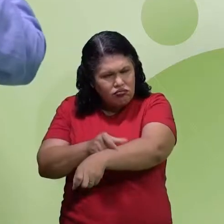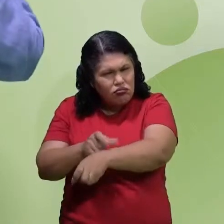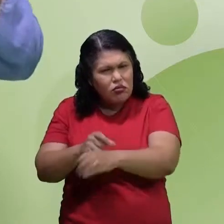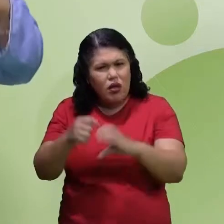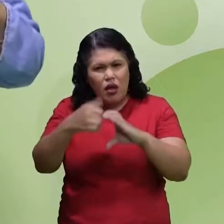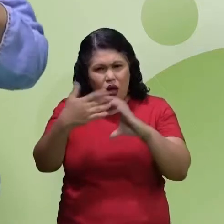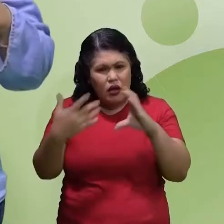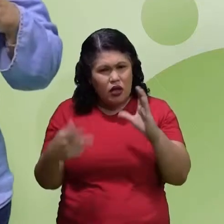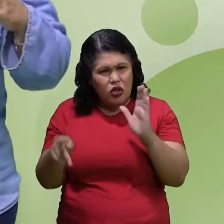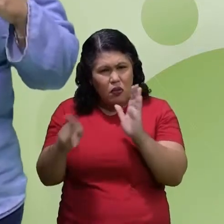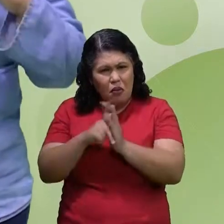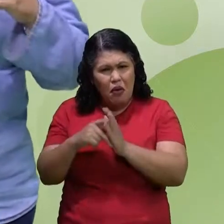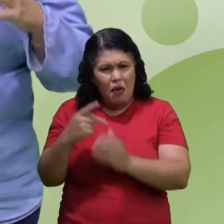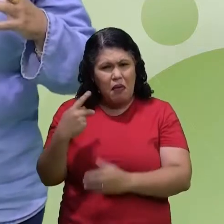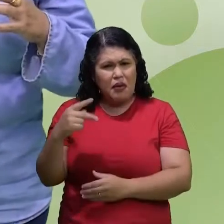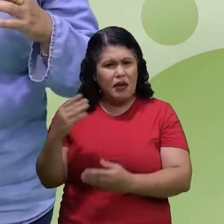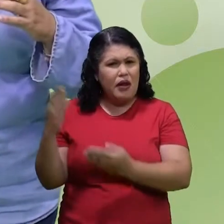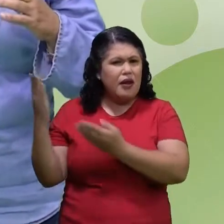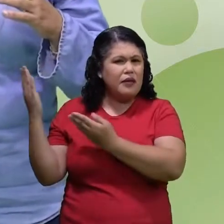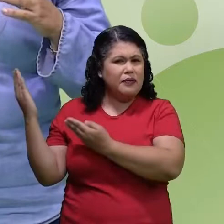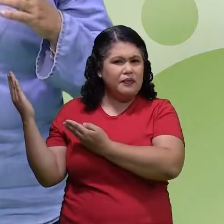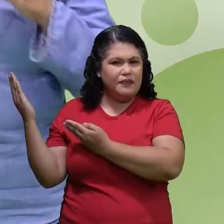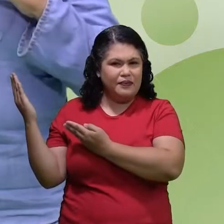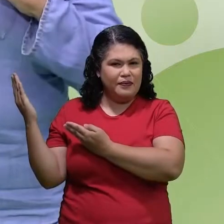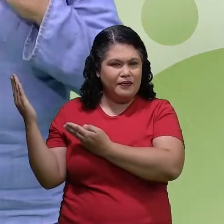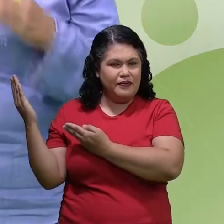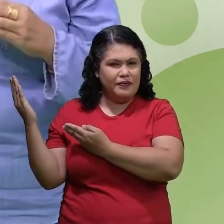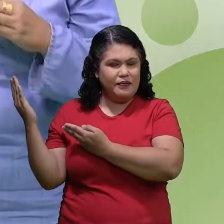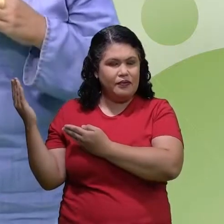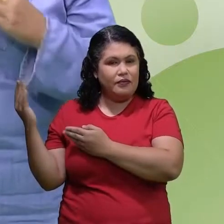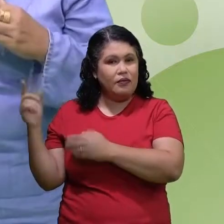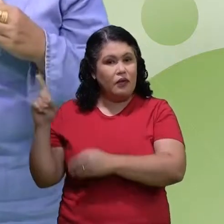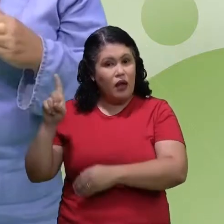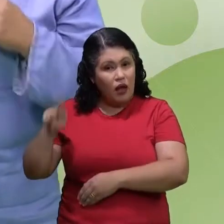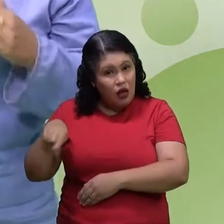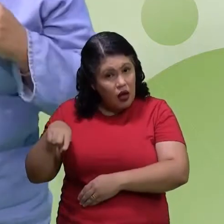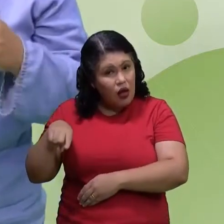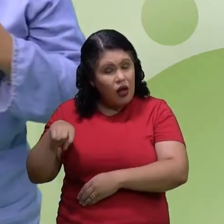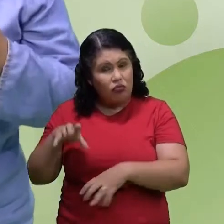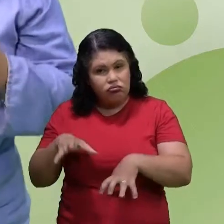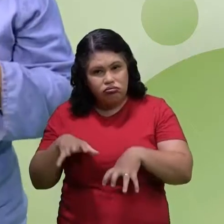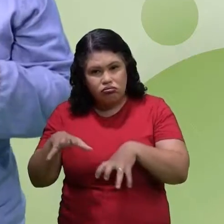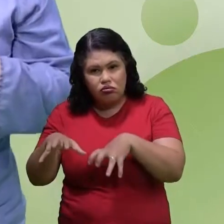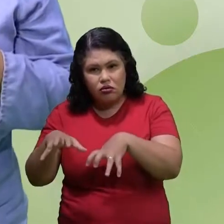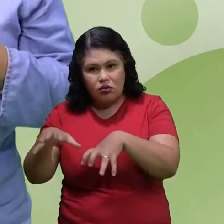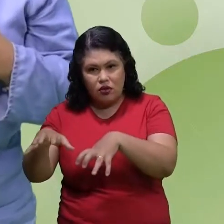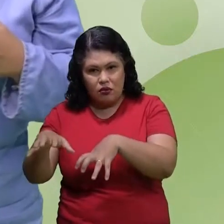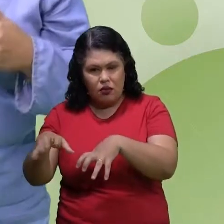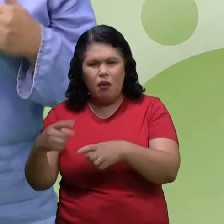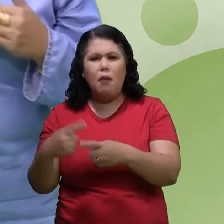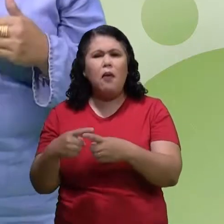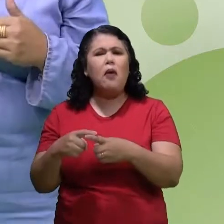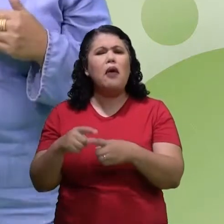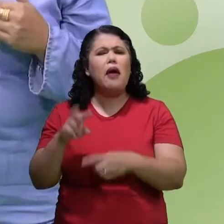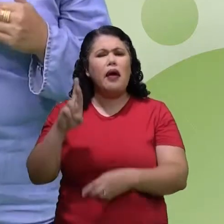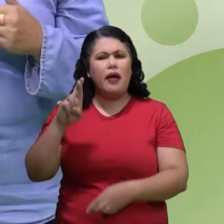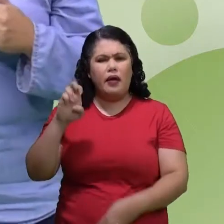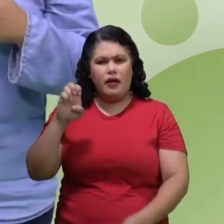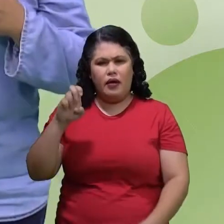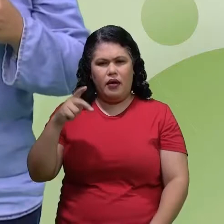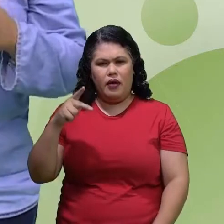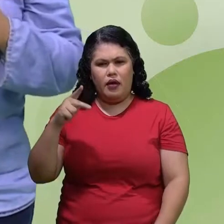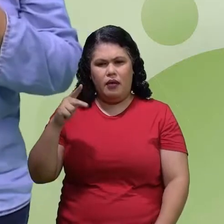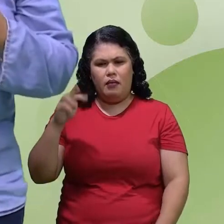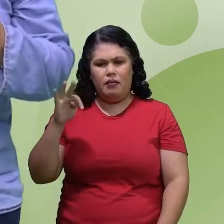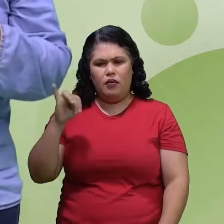do revestimento dele as placas. Então, são répteis. Mas por que eles são répteis, professora? A palavra répteis